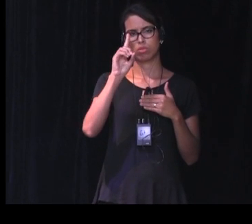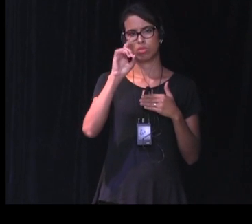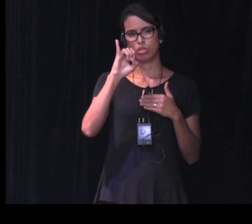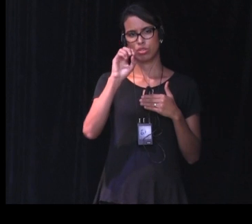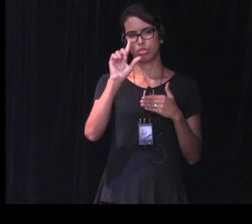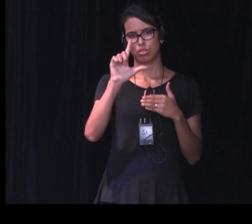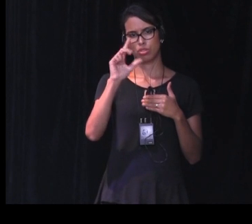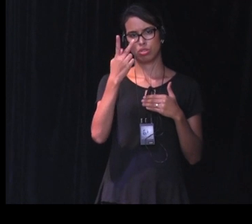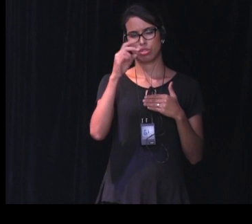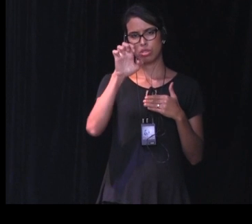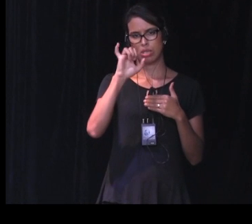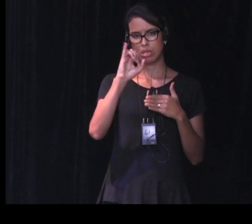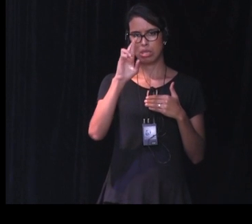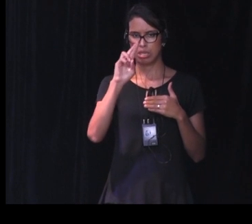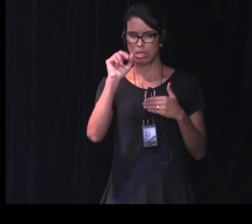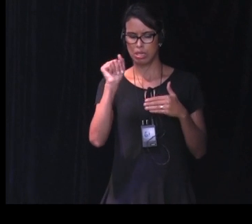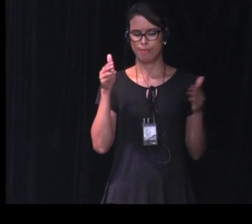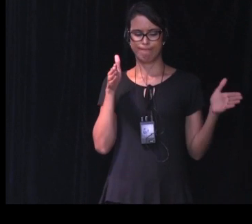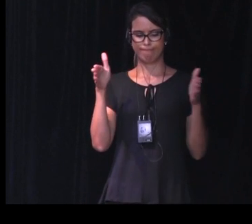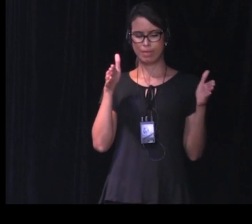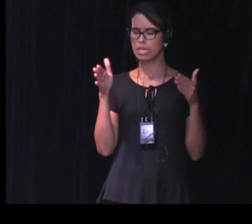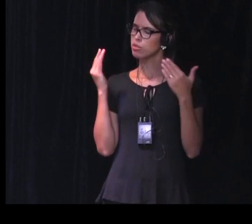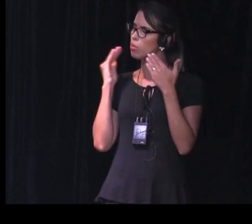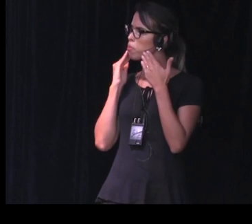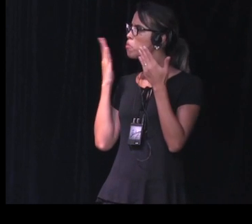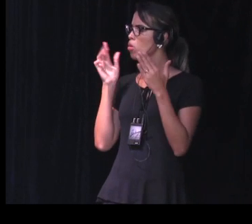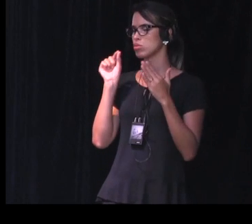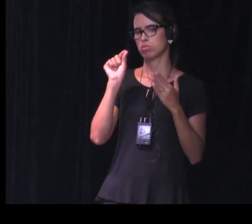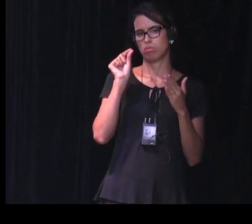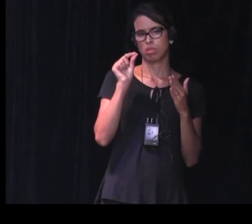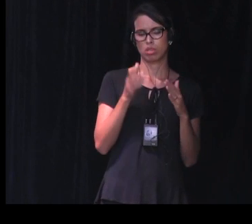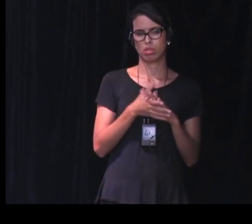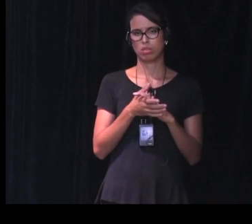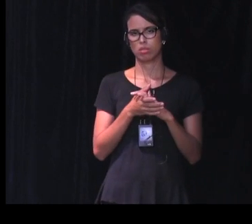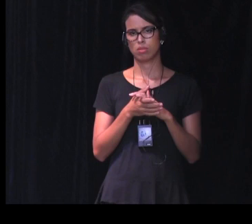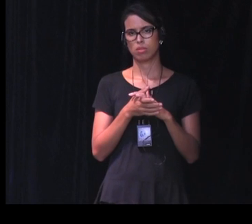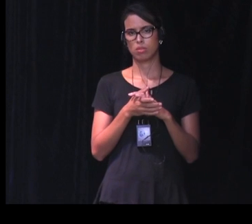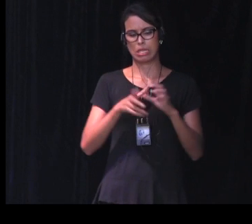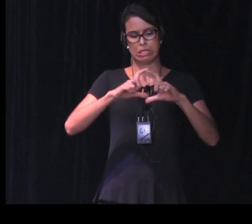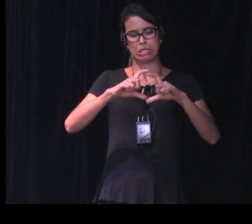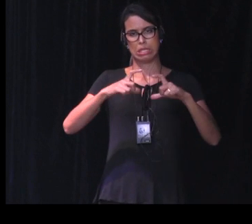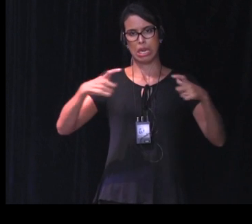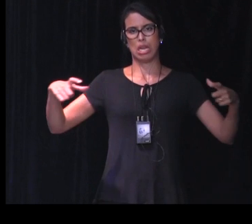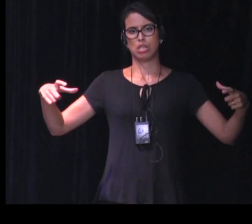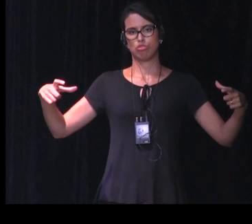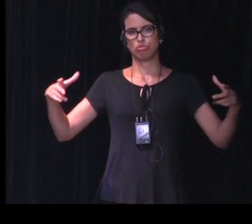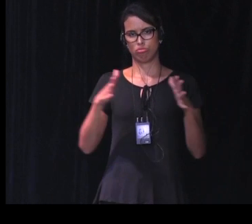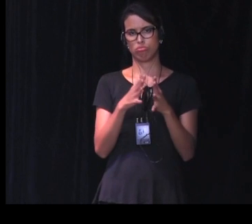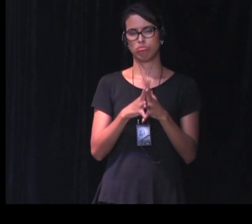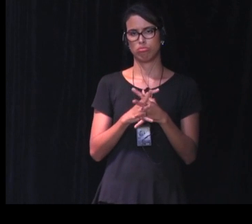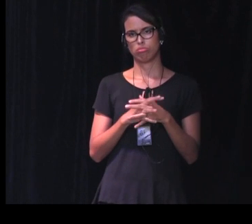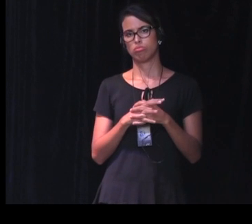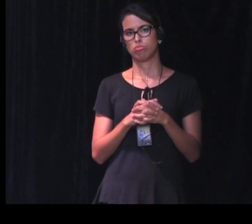foram Buenos Aires e Santiago do Chile, na mesma época, no mesmo tempo. O que nos chama a atenção? Primeiro, o